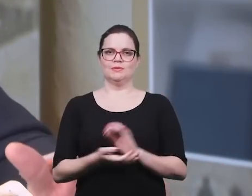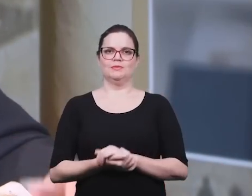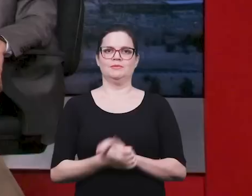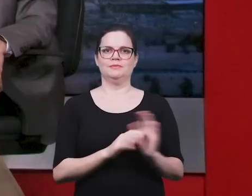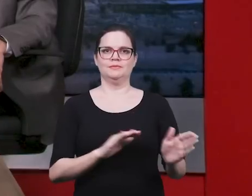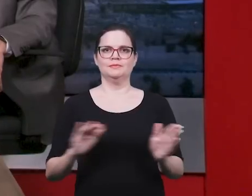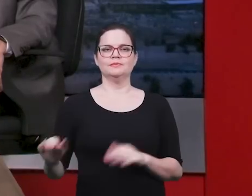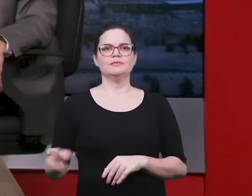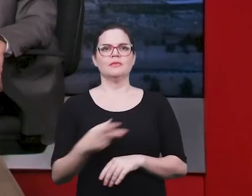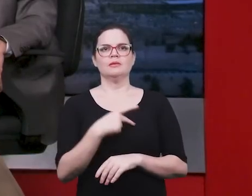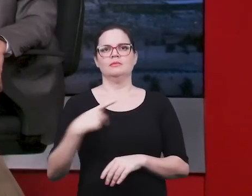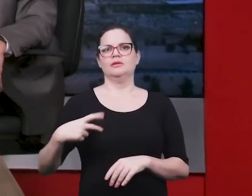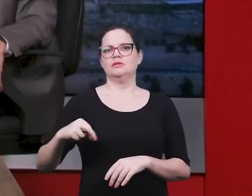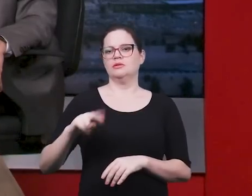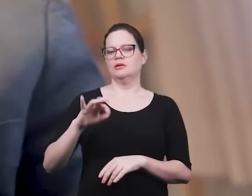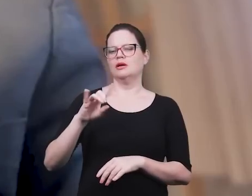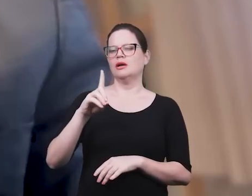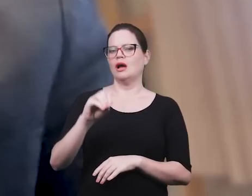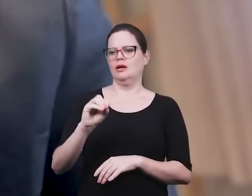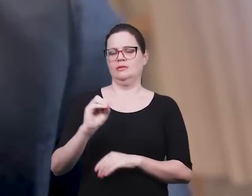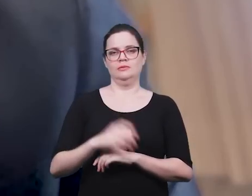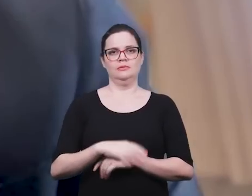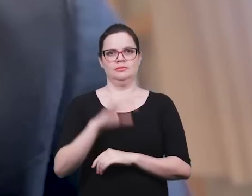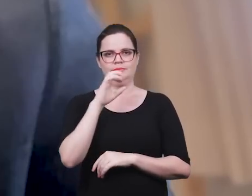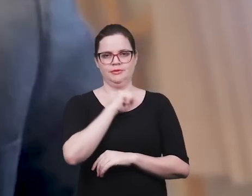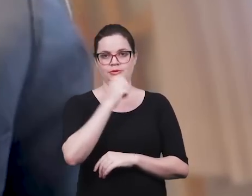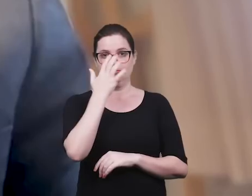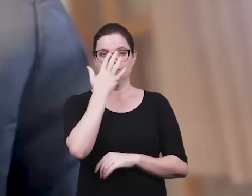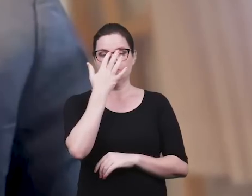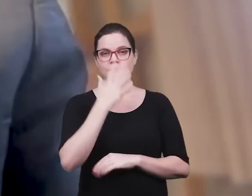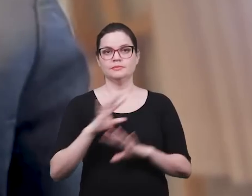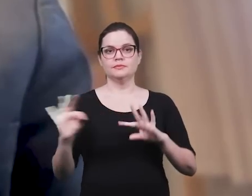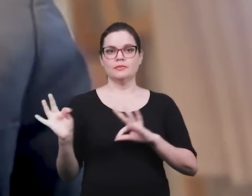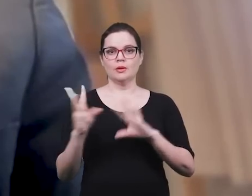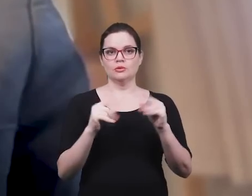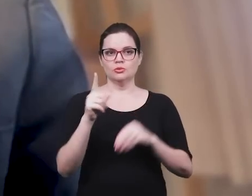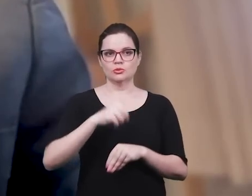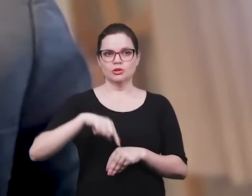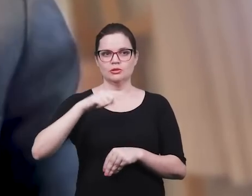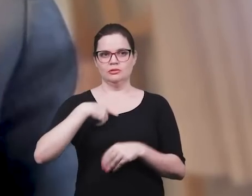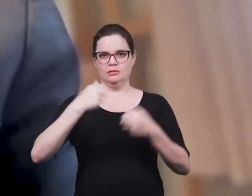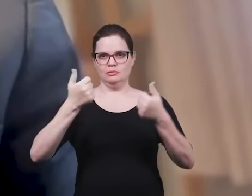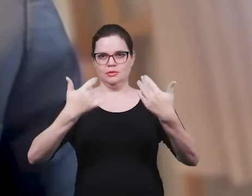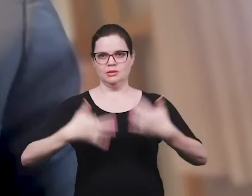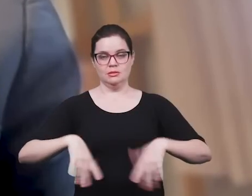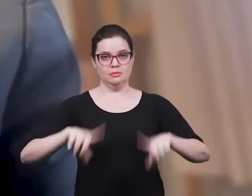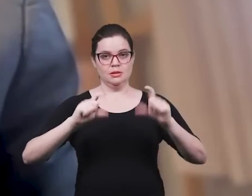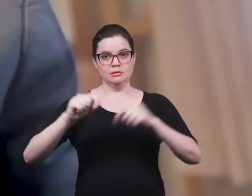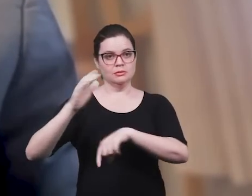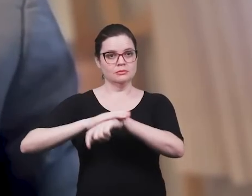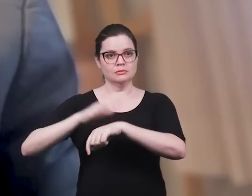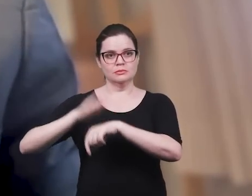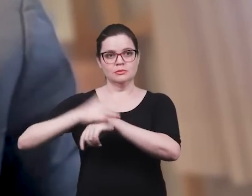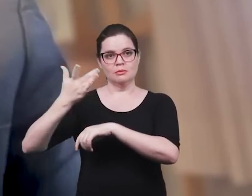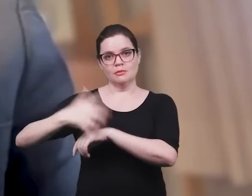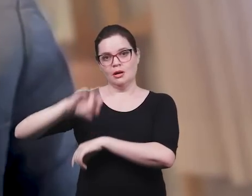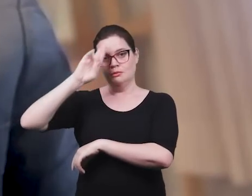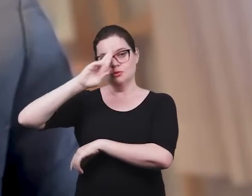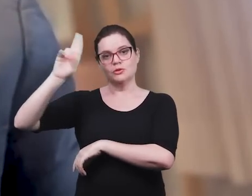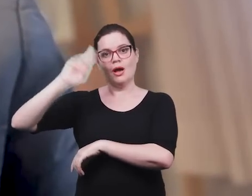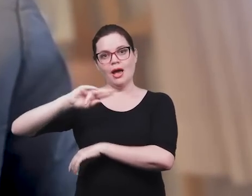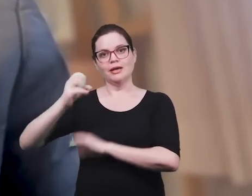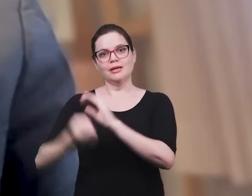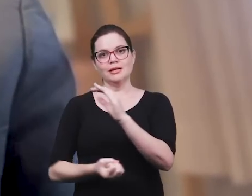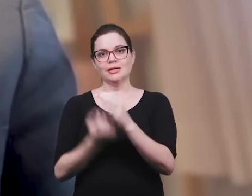jeito. Pastor Ricardo. Sim. Sim. Então, meus irmãos, tudo que nós estamos vendo, que o Senhor mesmo foi